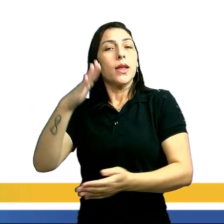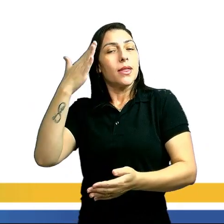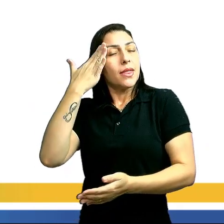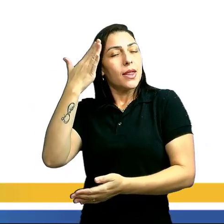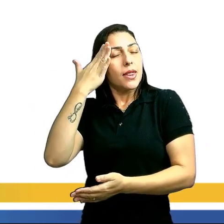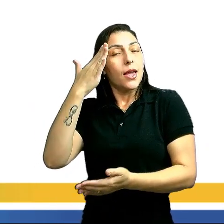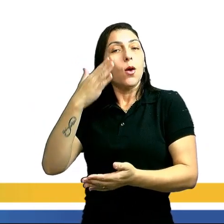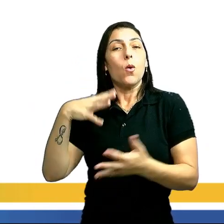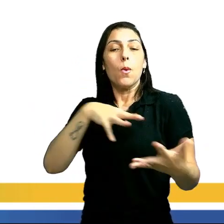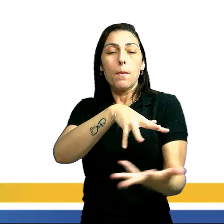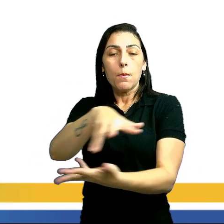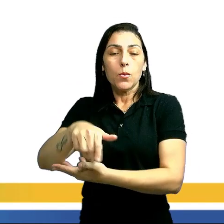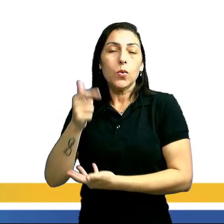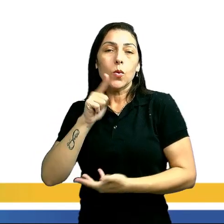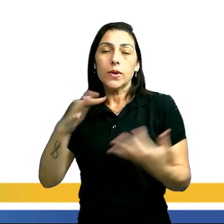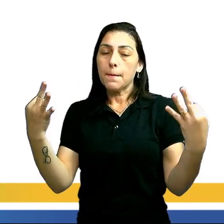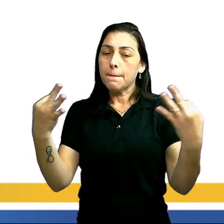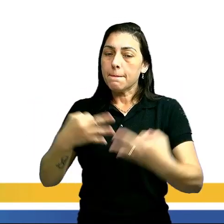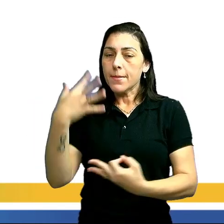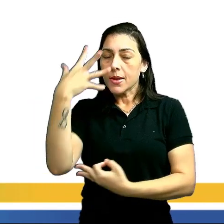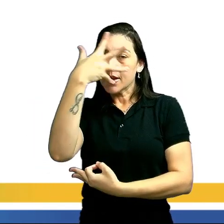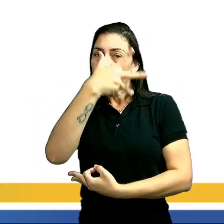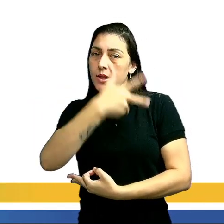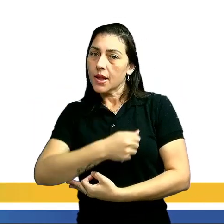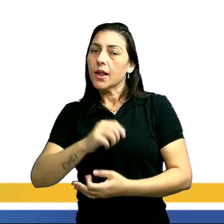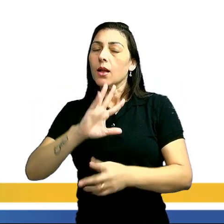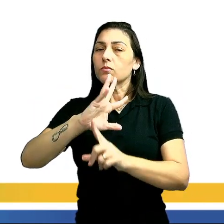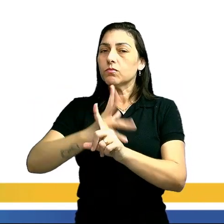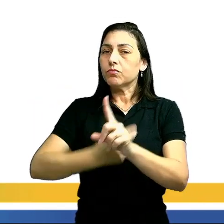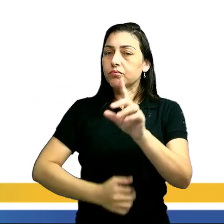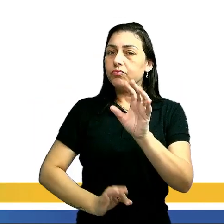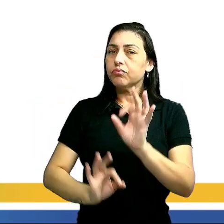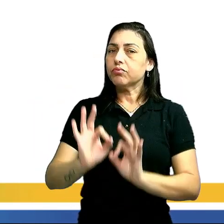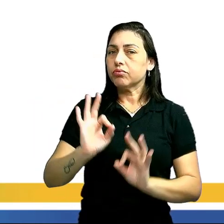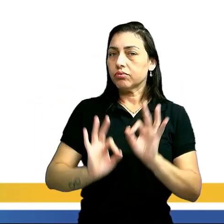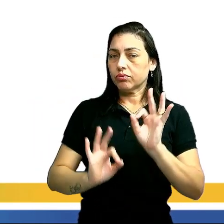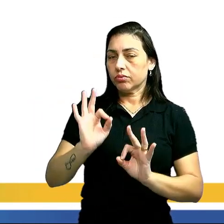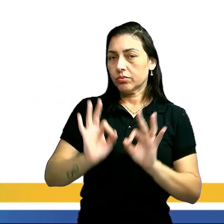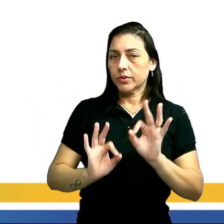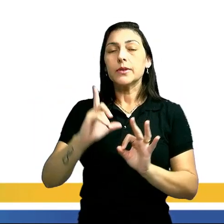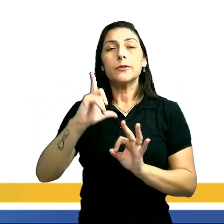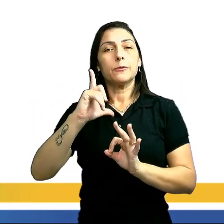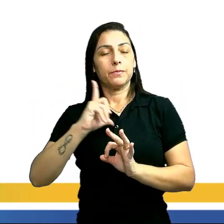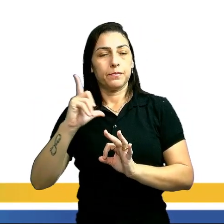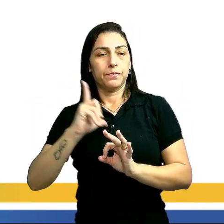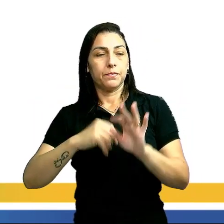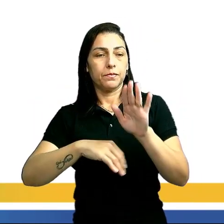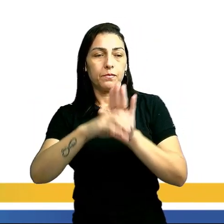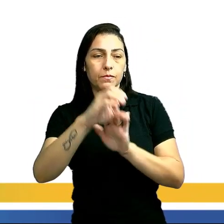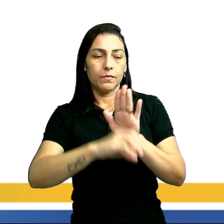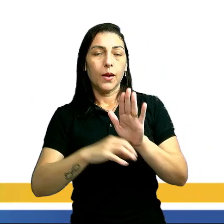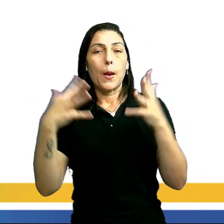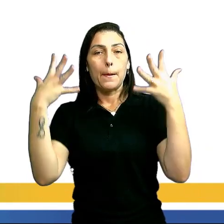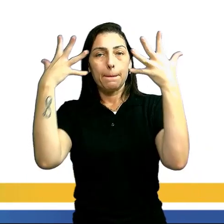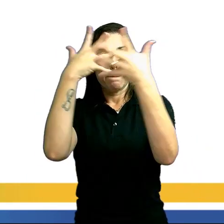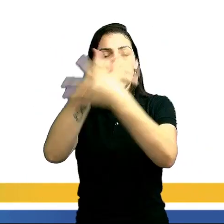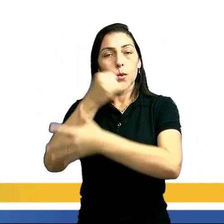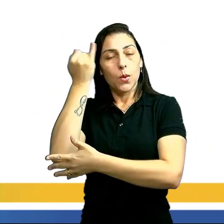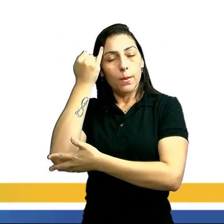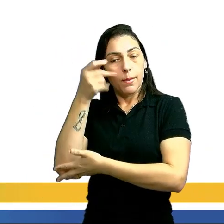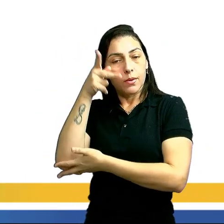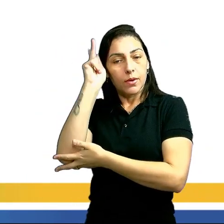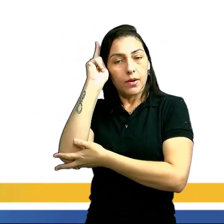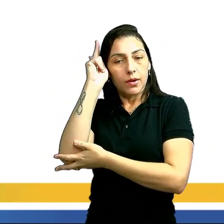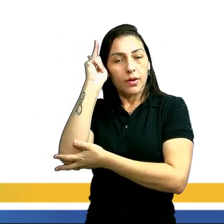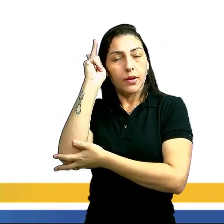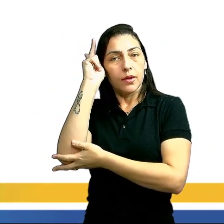o mundo e alcançar a beleza através da obra de arte. E aí eu tenho aquele conceito de beleza do Immanuel Kant que eu